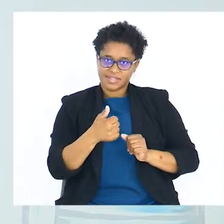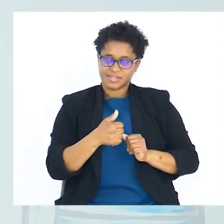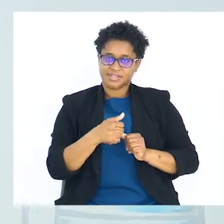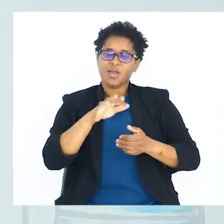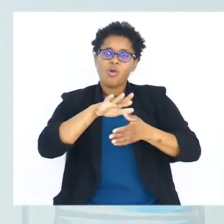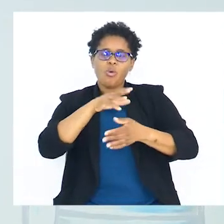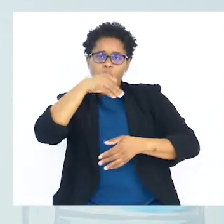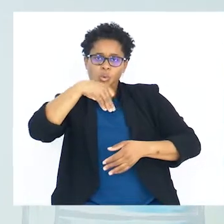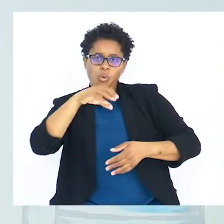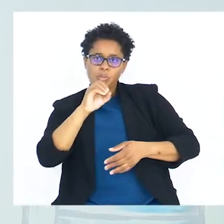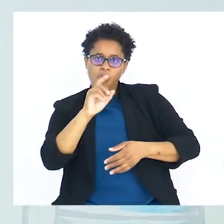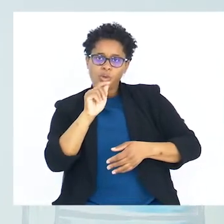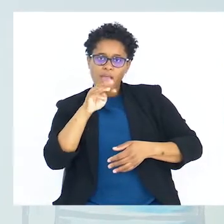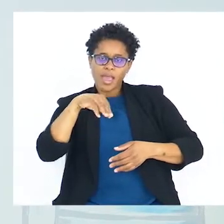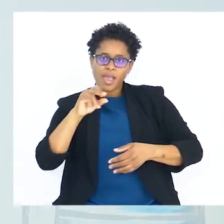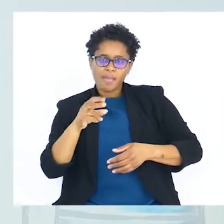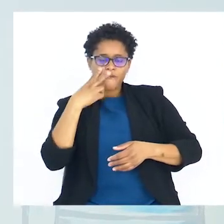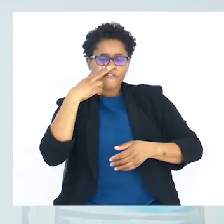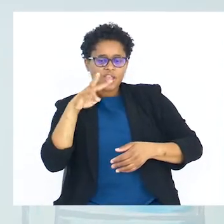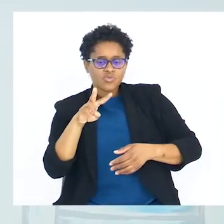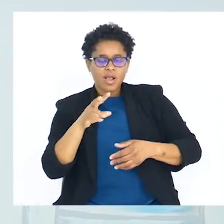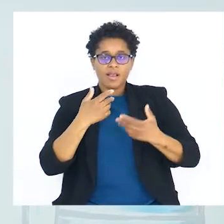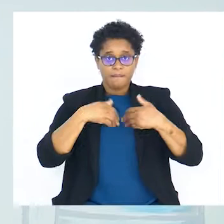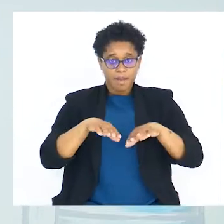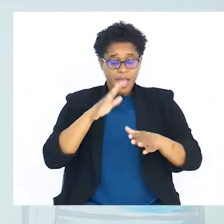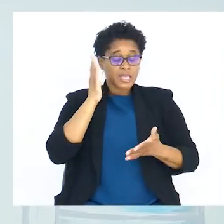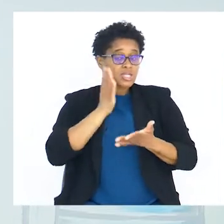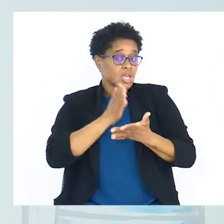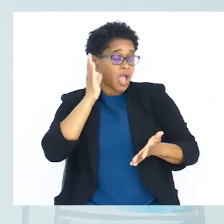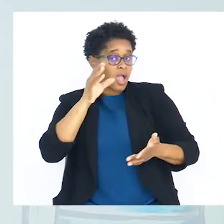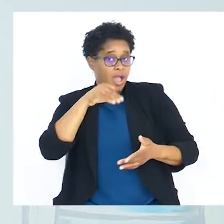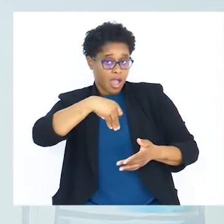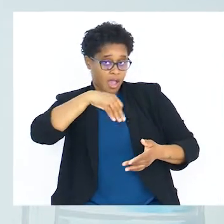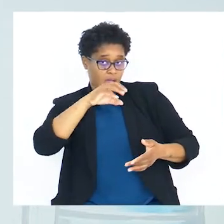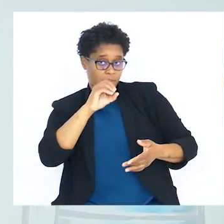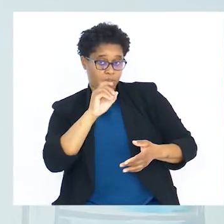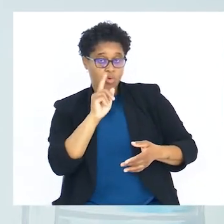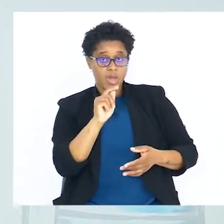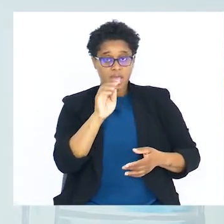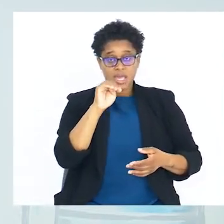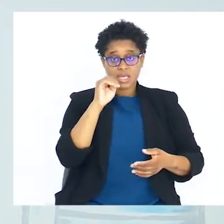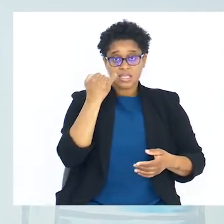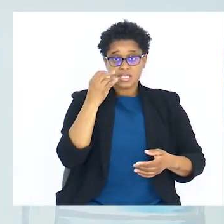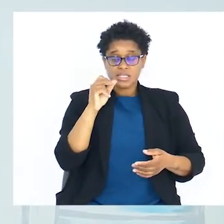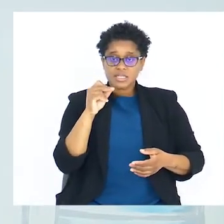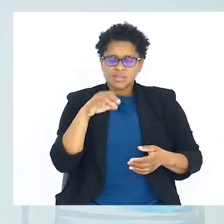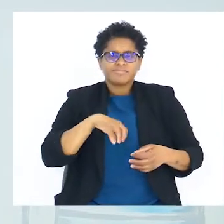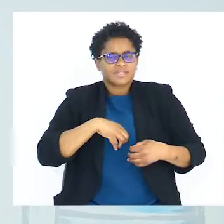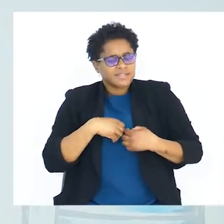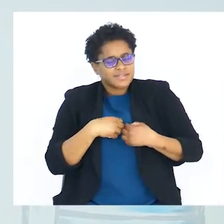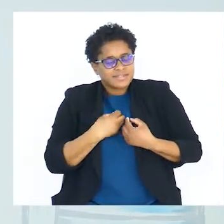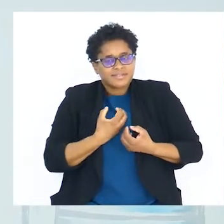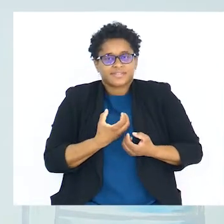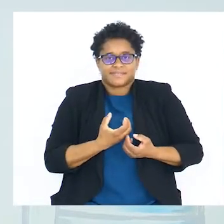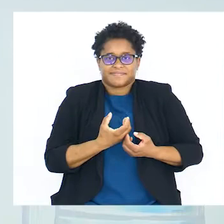certo? O poema é visual, mas já a poesia é sentida.